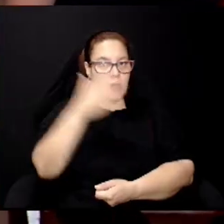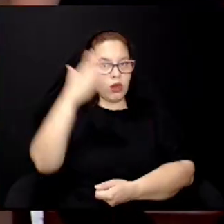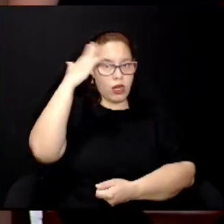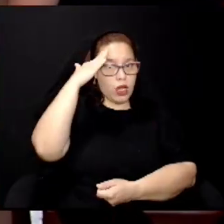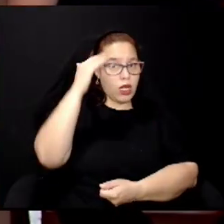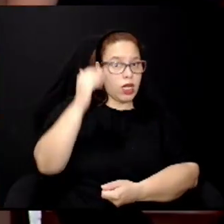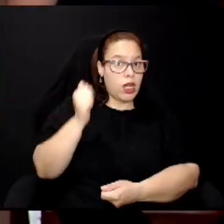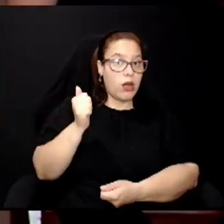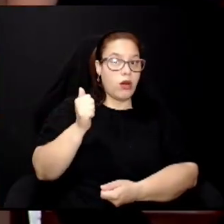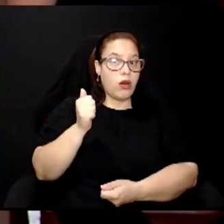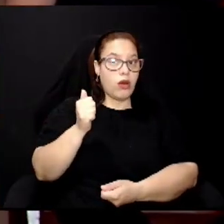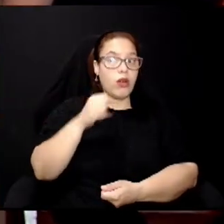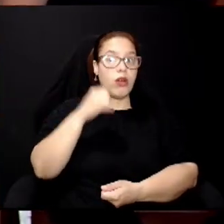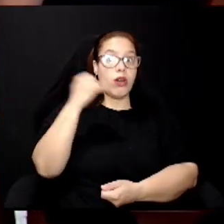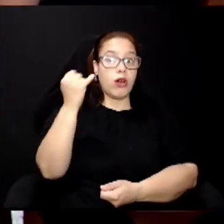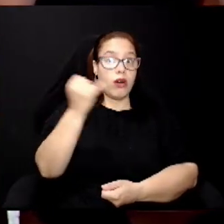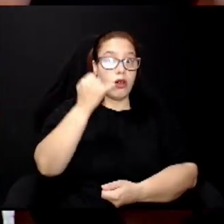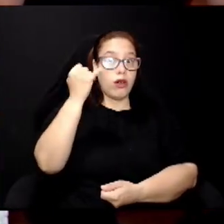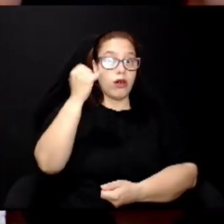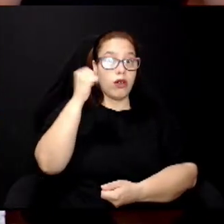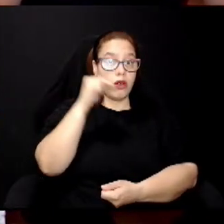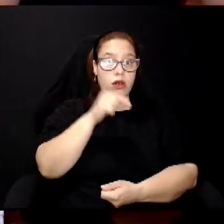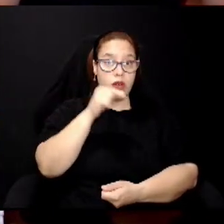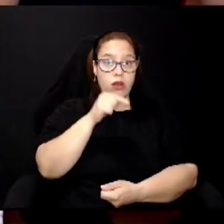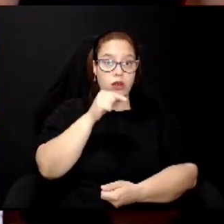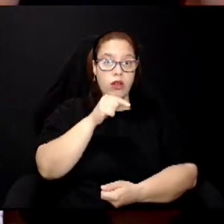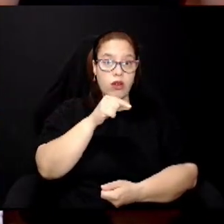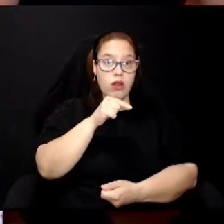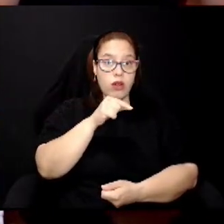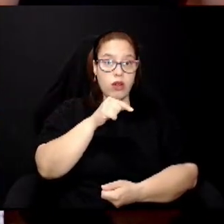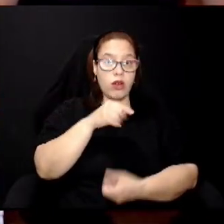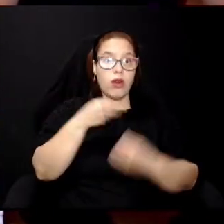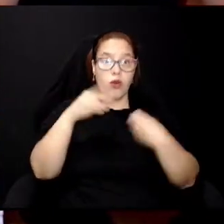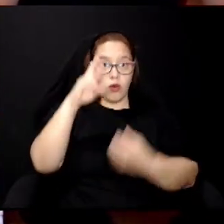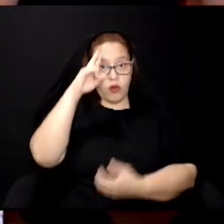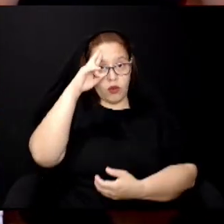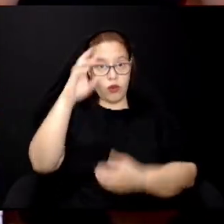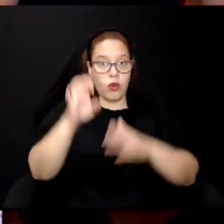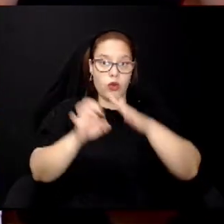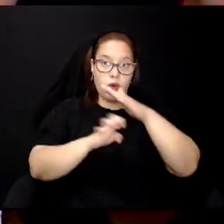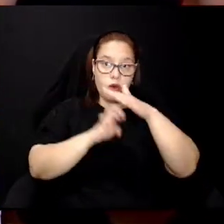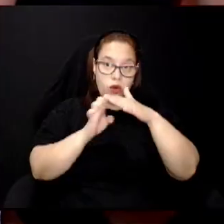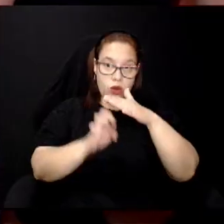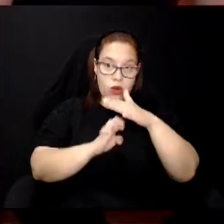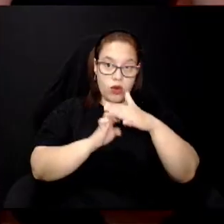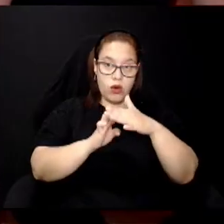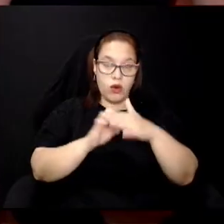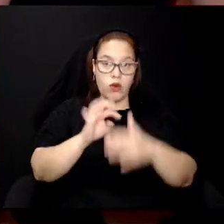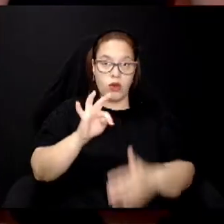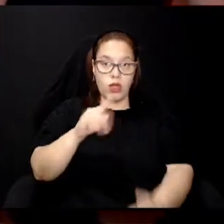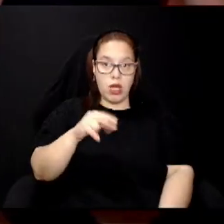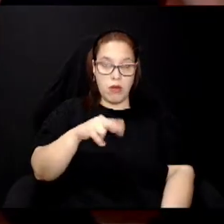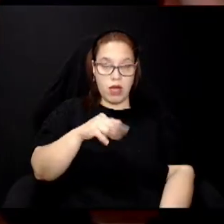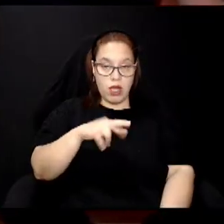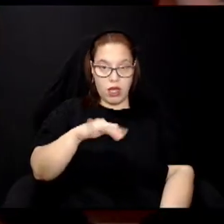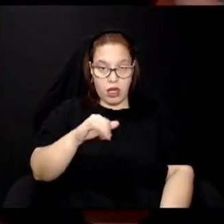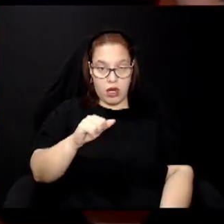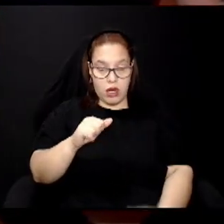da importância dele aqui como proprietário, empresário dessa Temaqueria. Mas é um